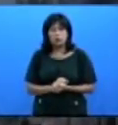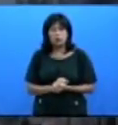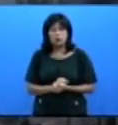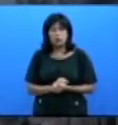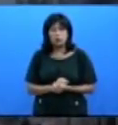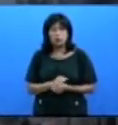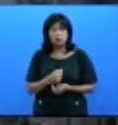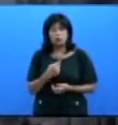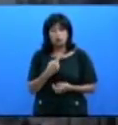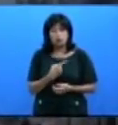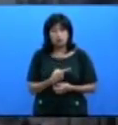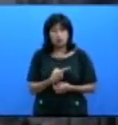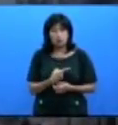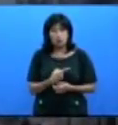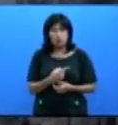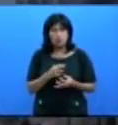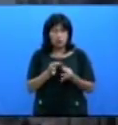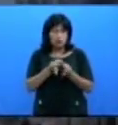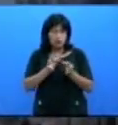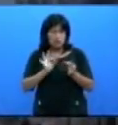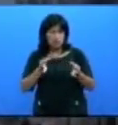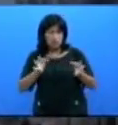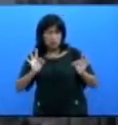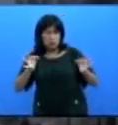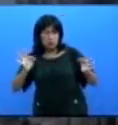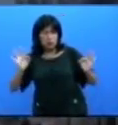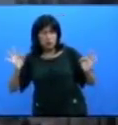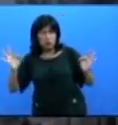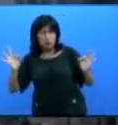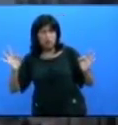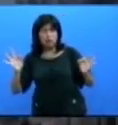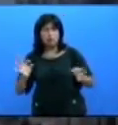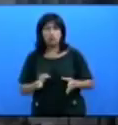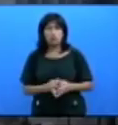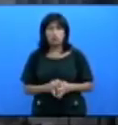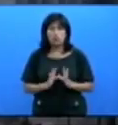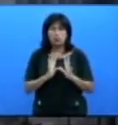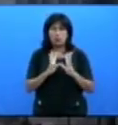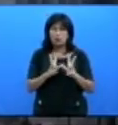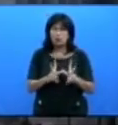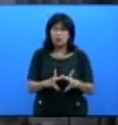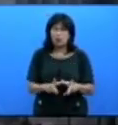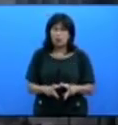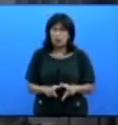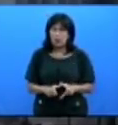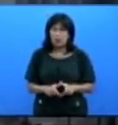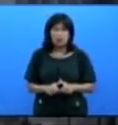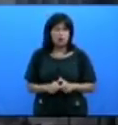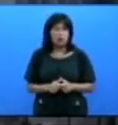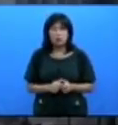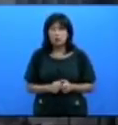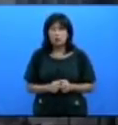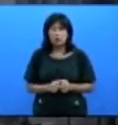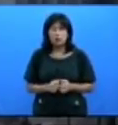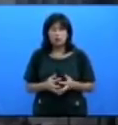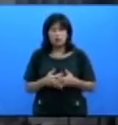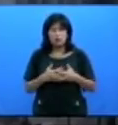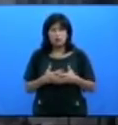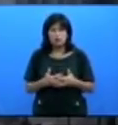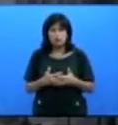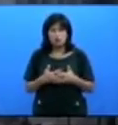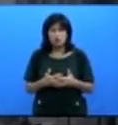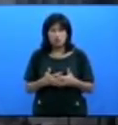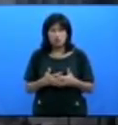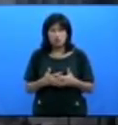de largura. Essas paredes terão mais de 1 metro de largura e todos esses blocos são intertravados e são